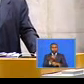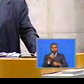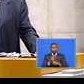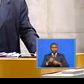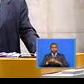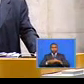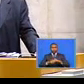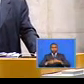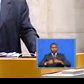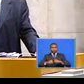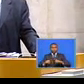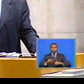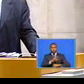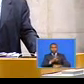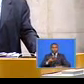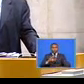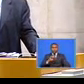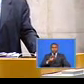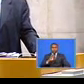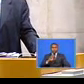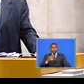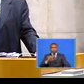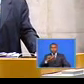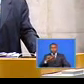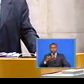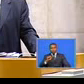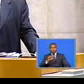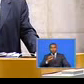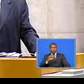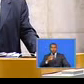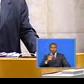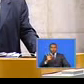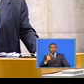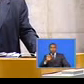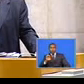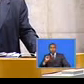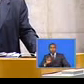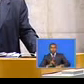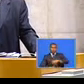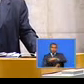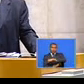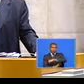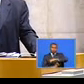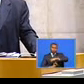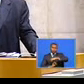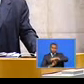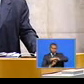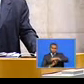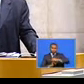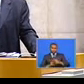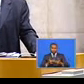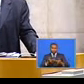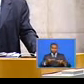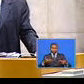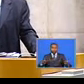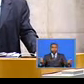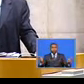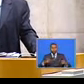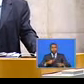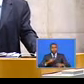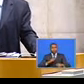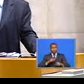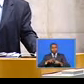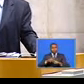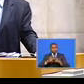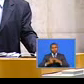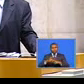das chamadas obras de arte, que a engenharia chama as obras de as nossas pontes, viadutos, que deveriam ter uma